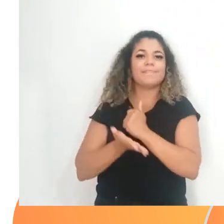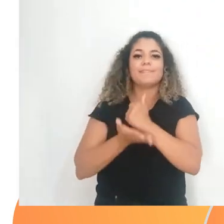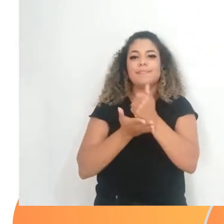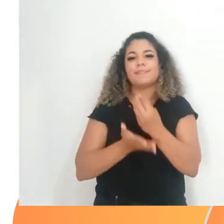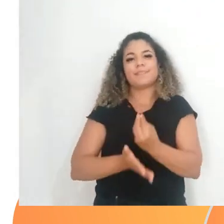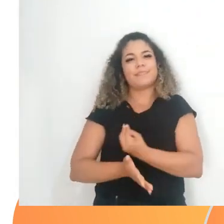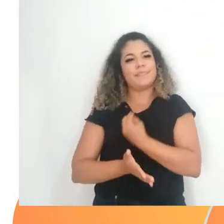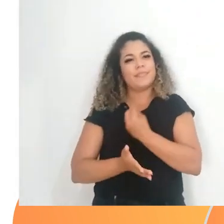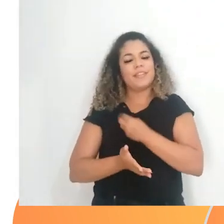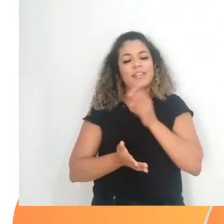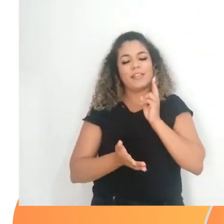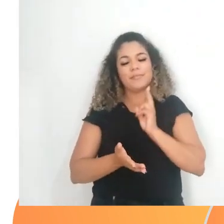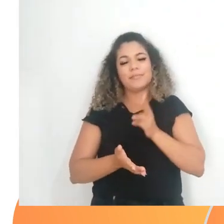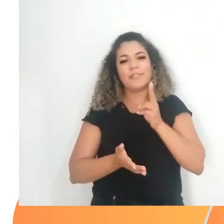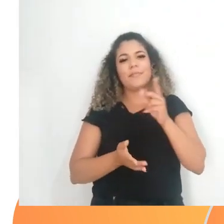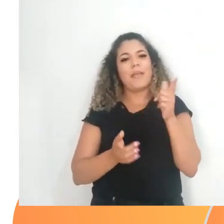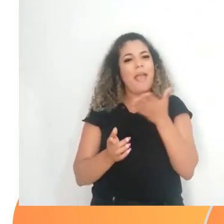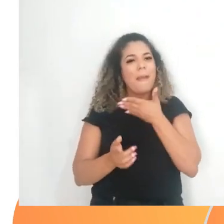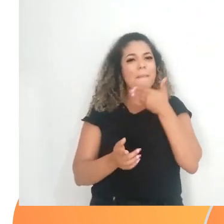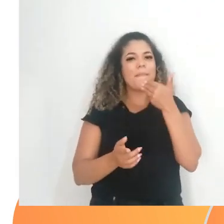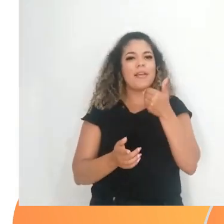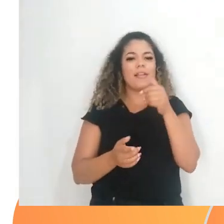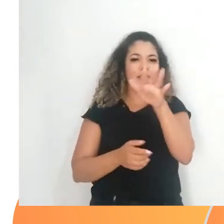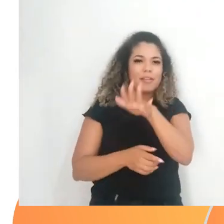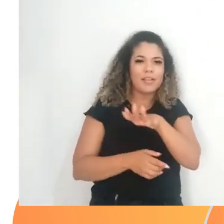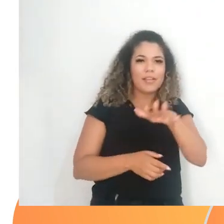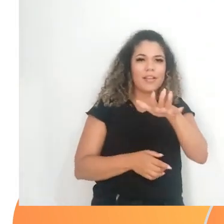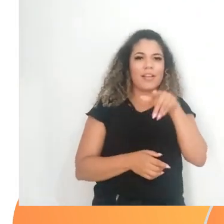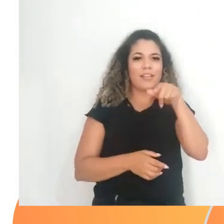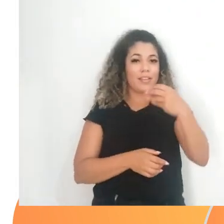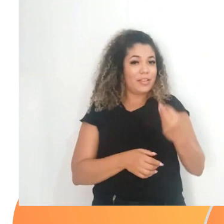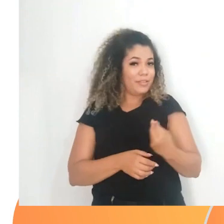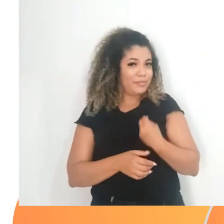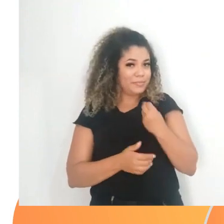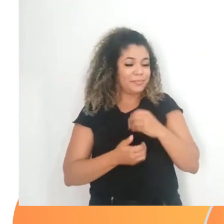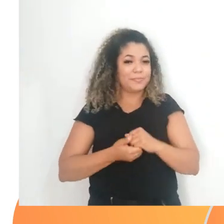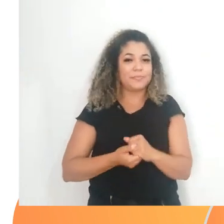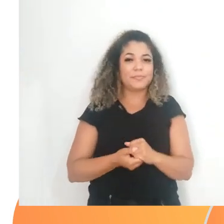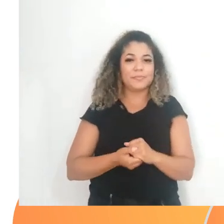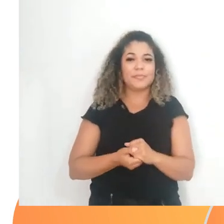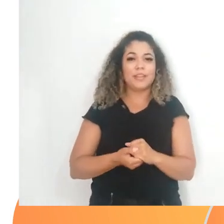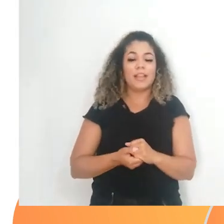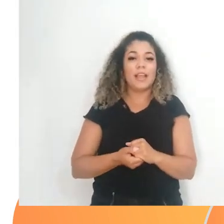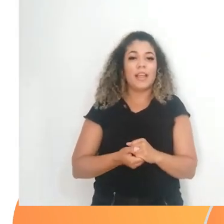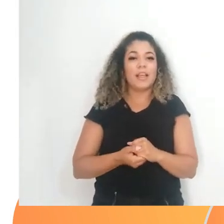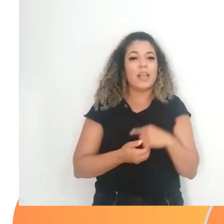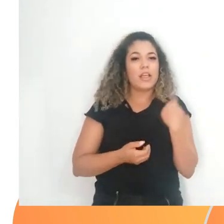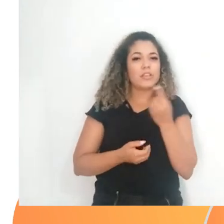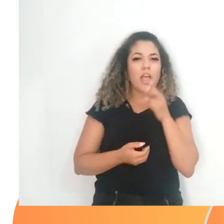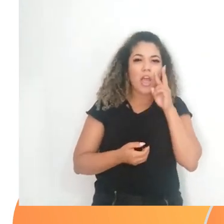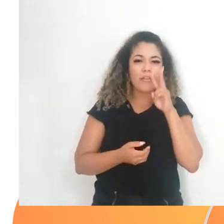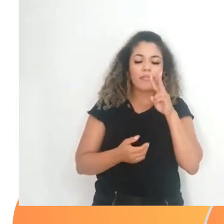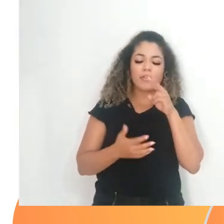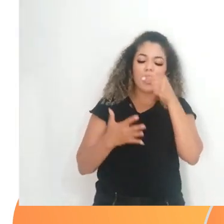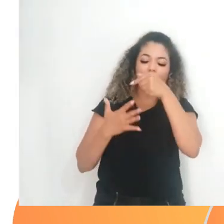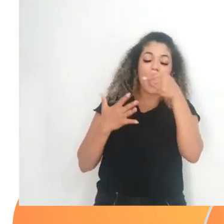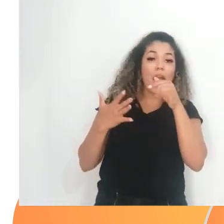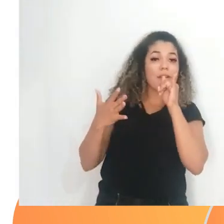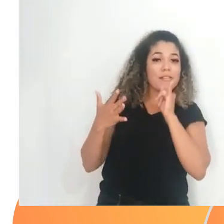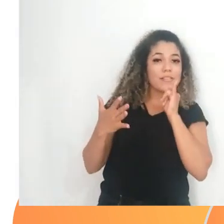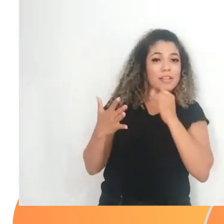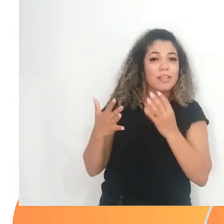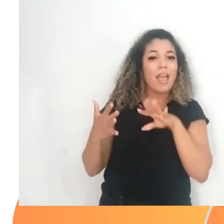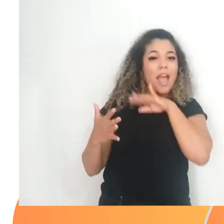ajudam a viver cada vez melhor no ambiente em que eles estão. Bom, nós vimos alguns exemplos de